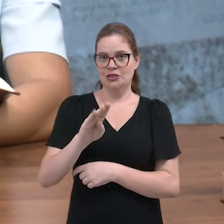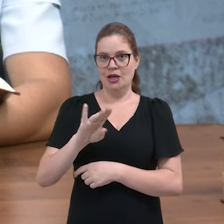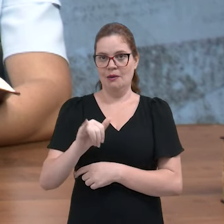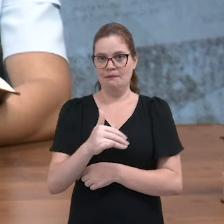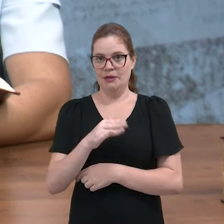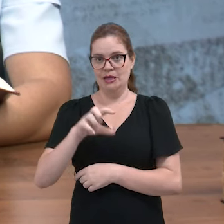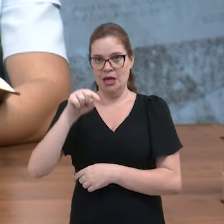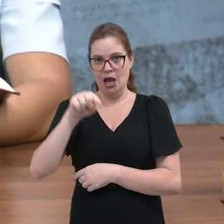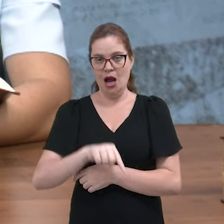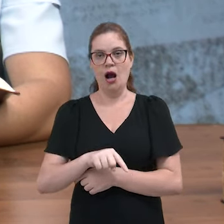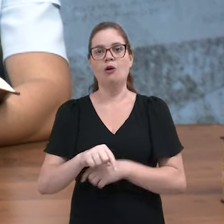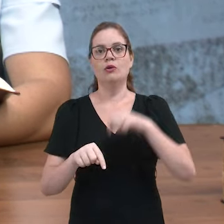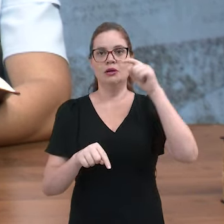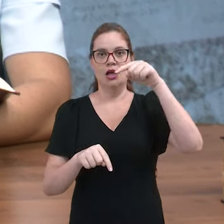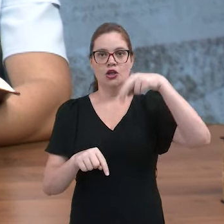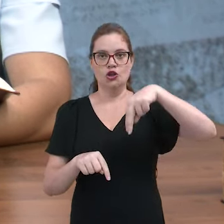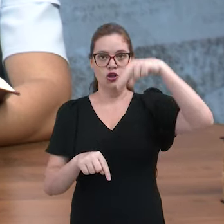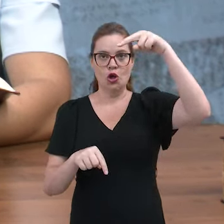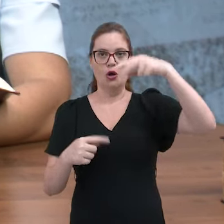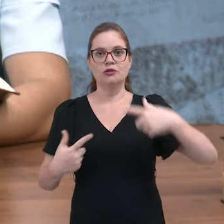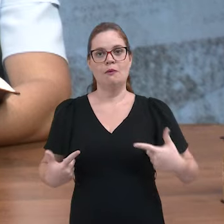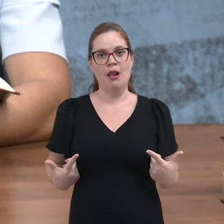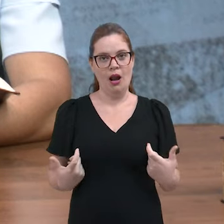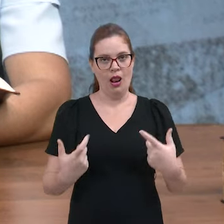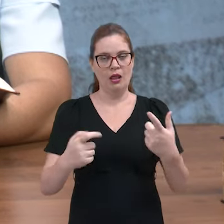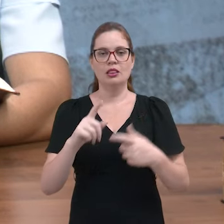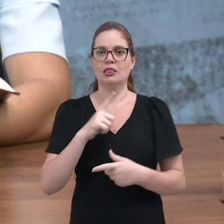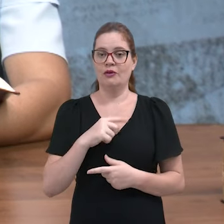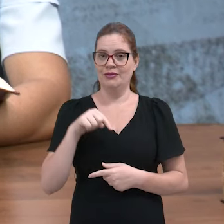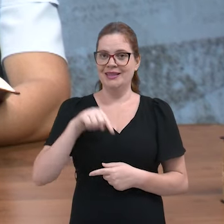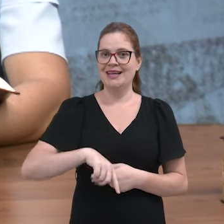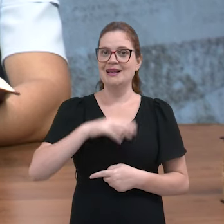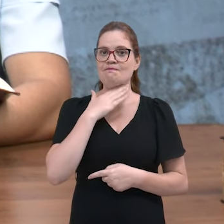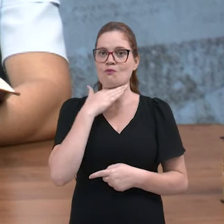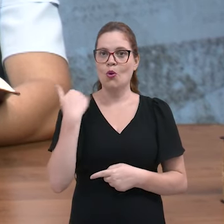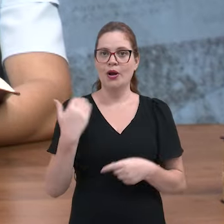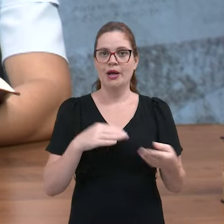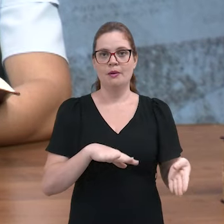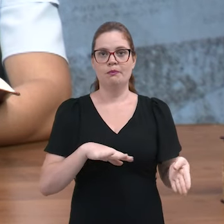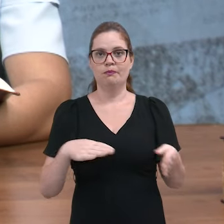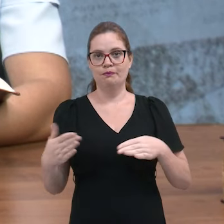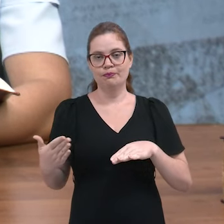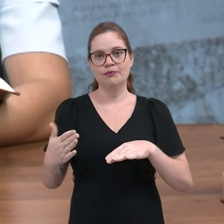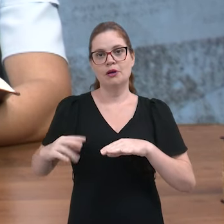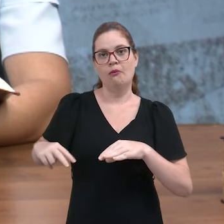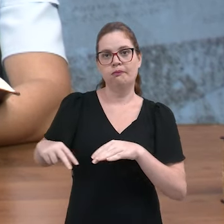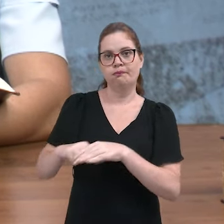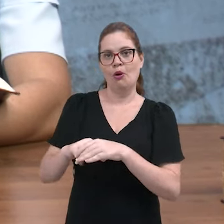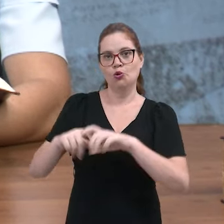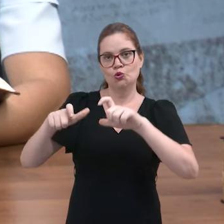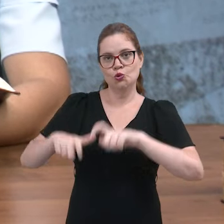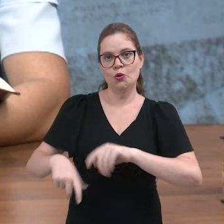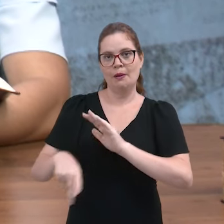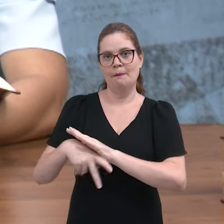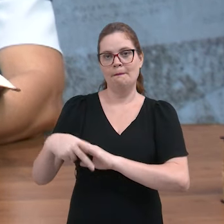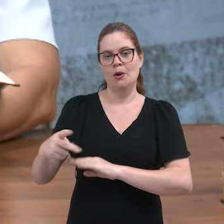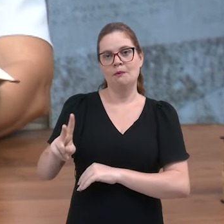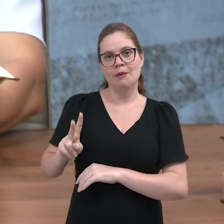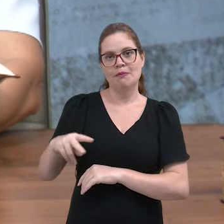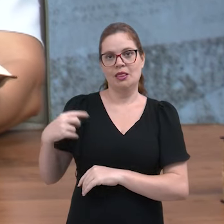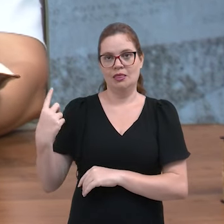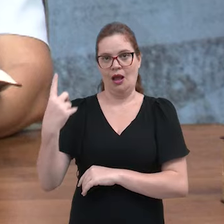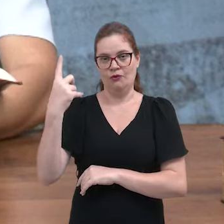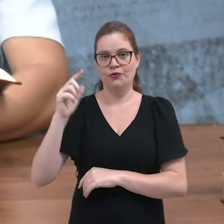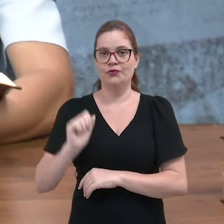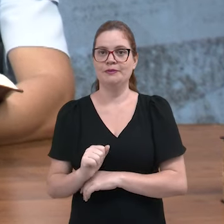Abião dormiu com seus pais e o sepultaram na cidade de Davi. E Asa, seu filho, reinou